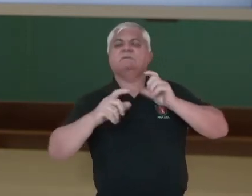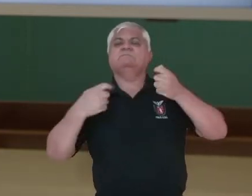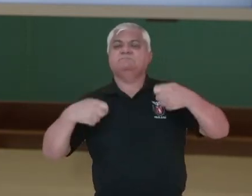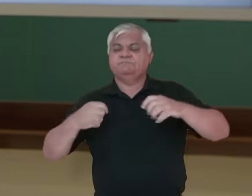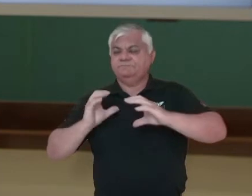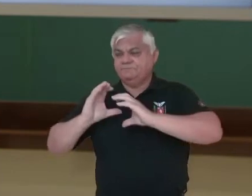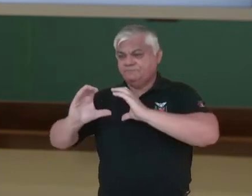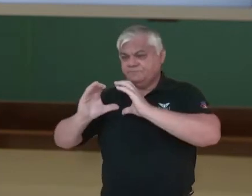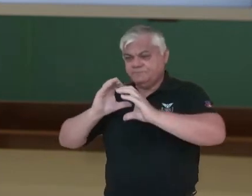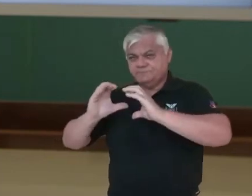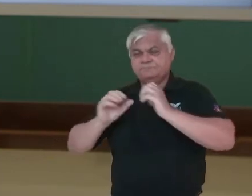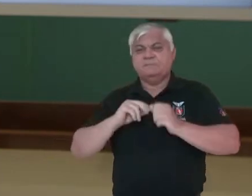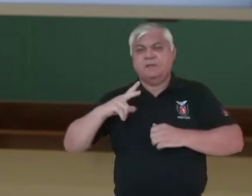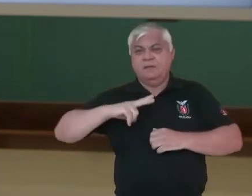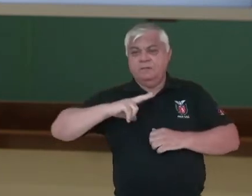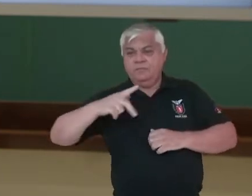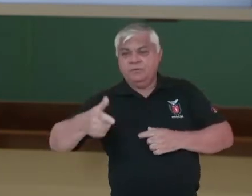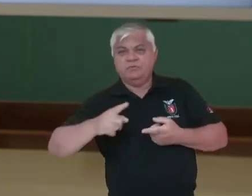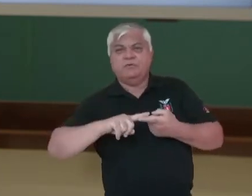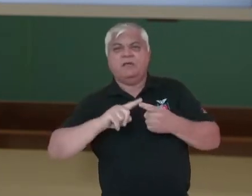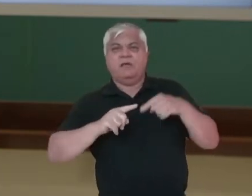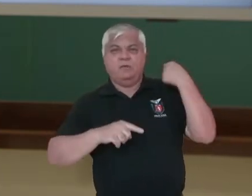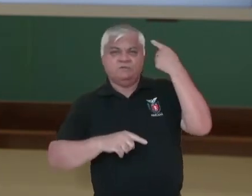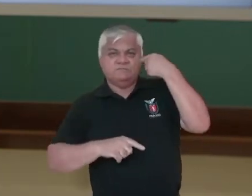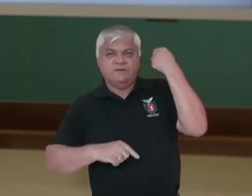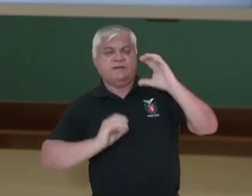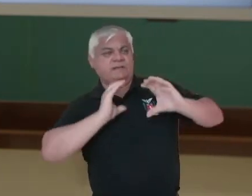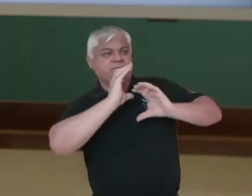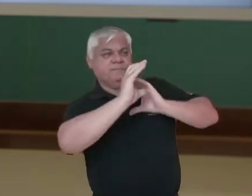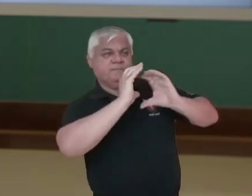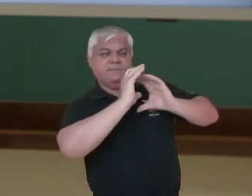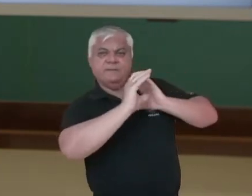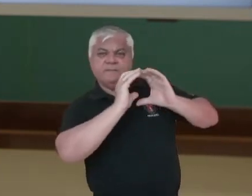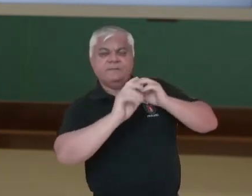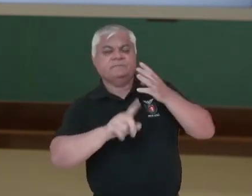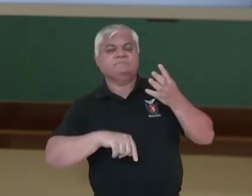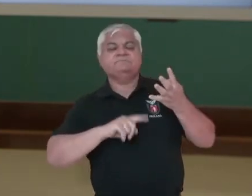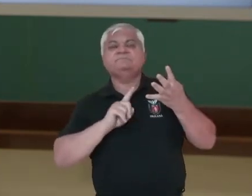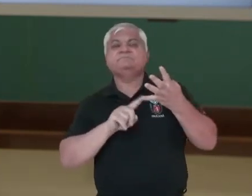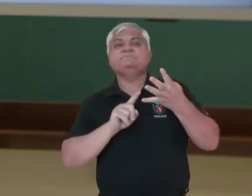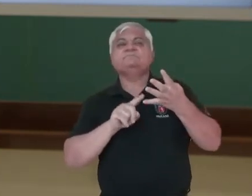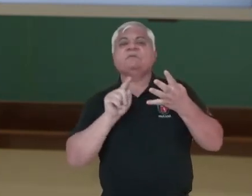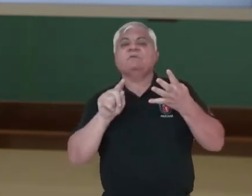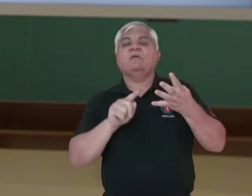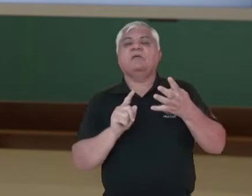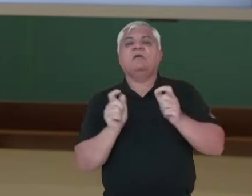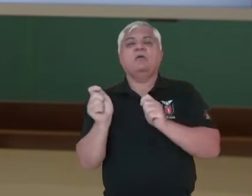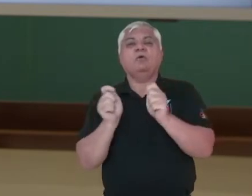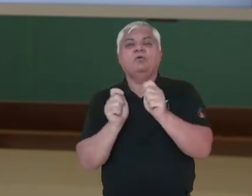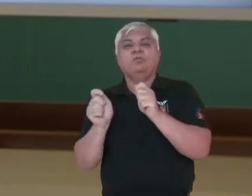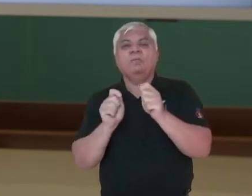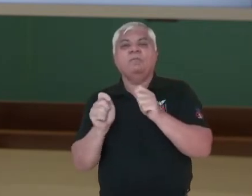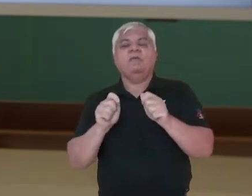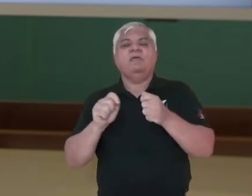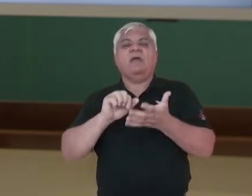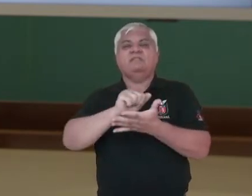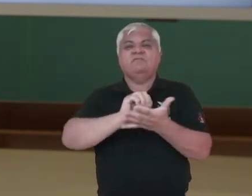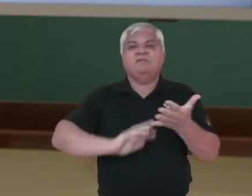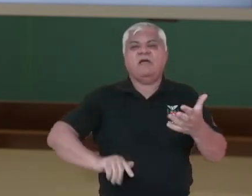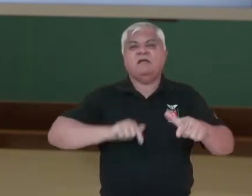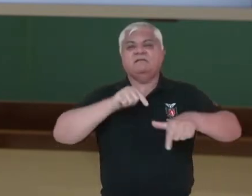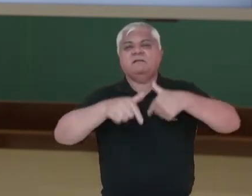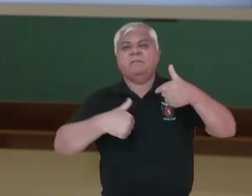da relação entre Portugal e Espanha na disputa de terras e os ciclos econômicos também, né?